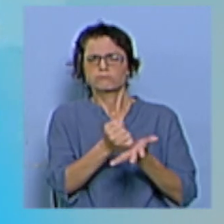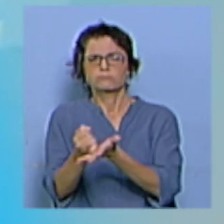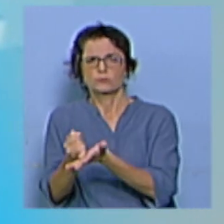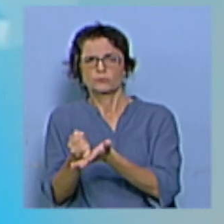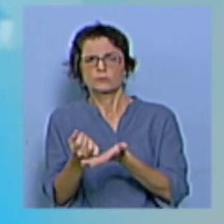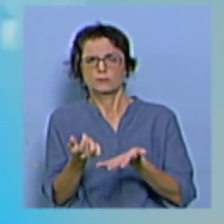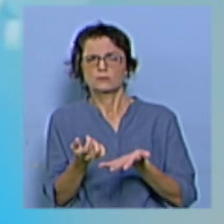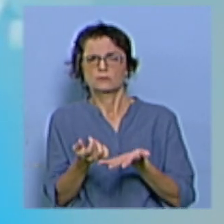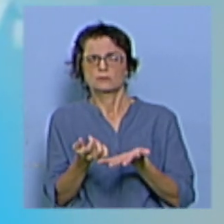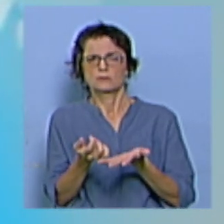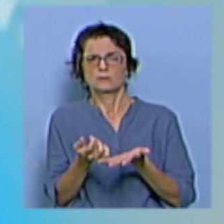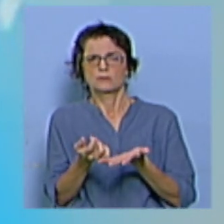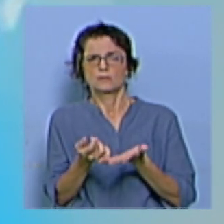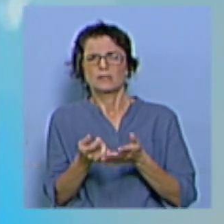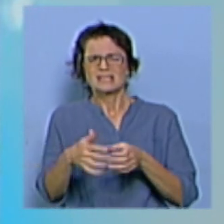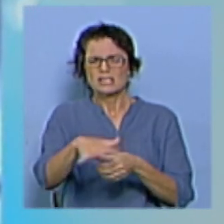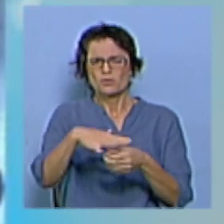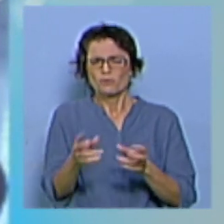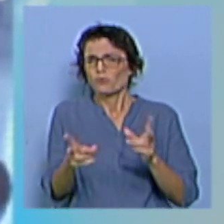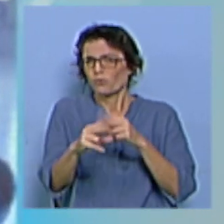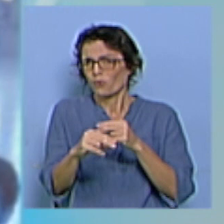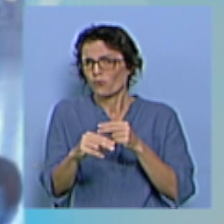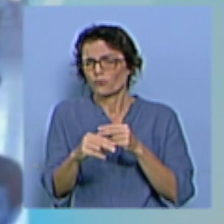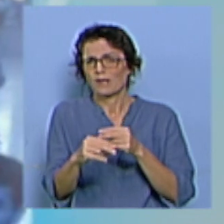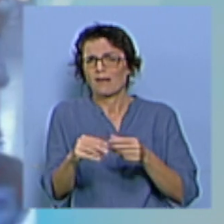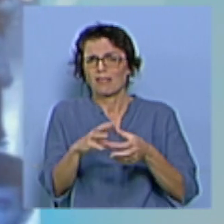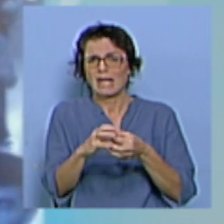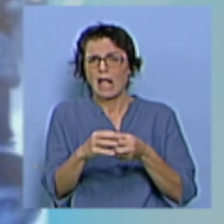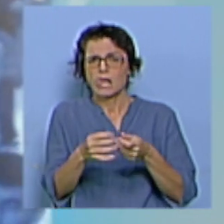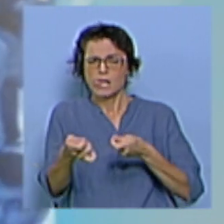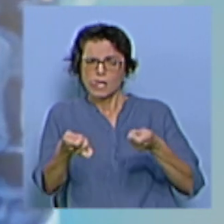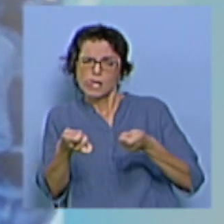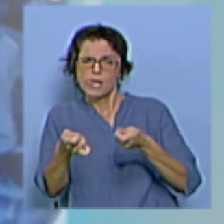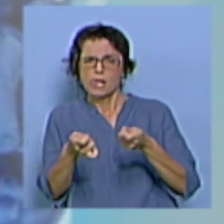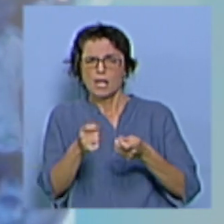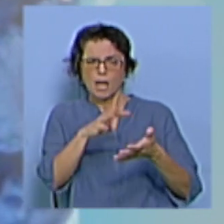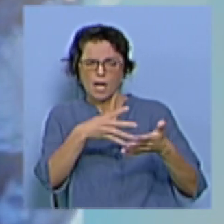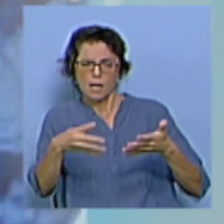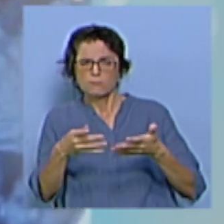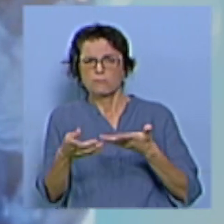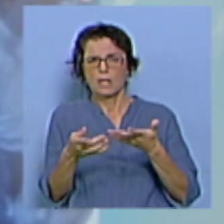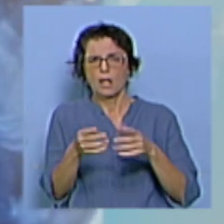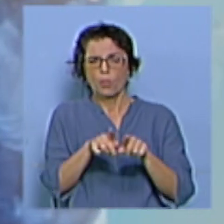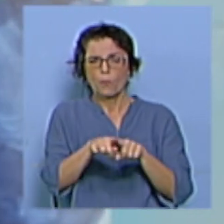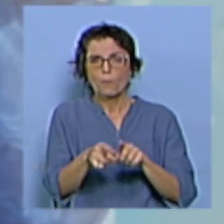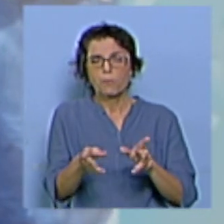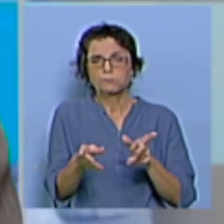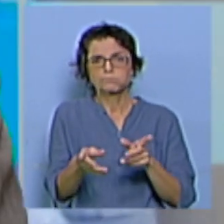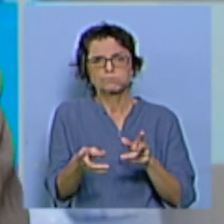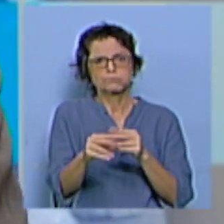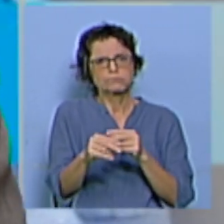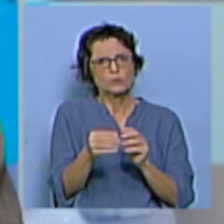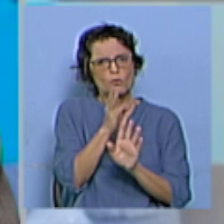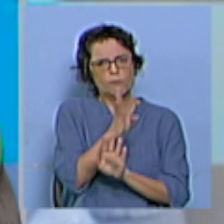nova, na definição de planos, de políticas também de que é necessário implementar? Olhe, se